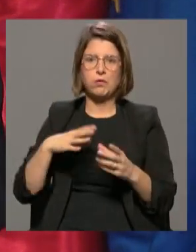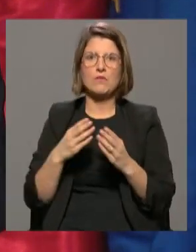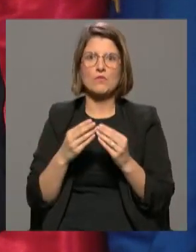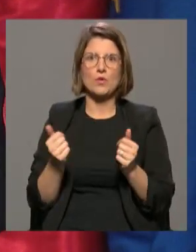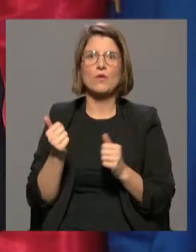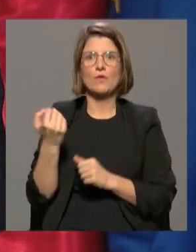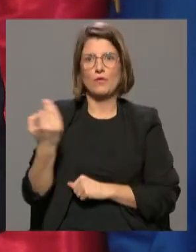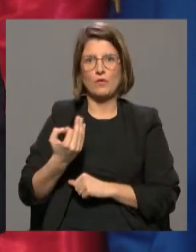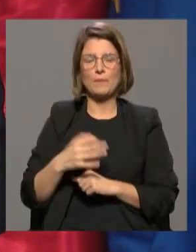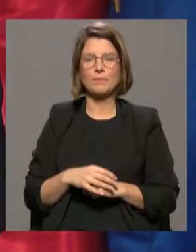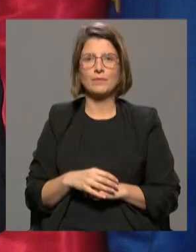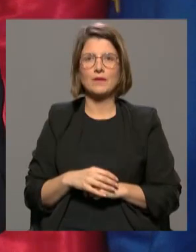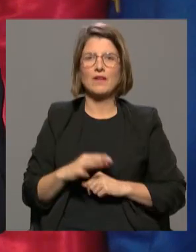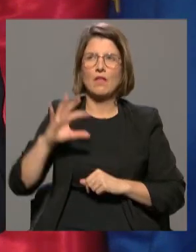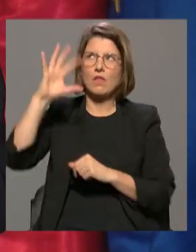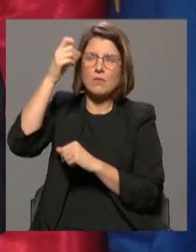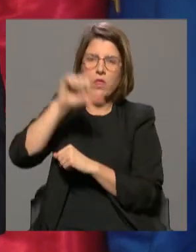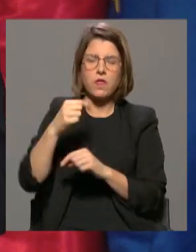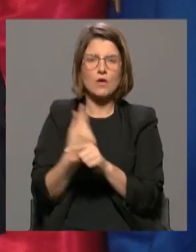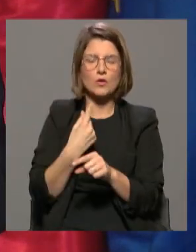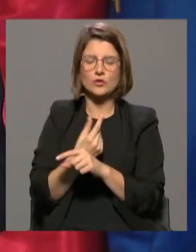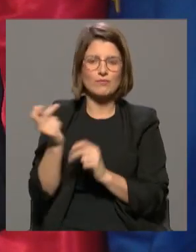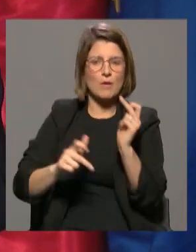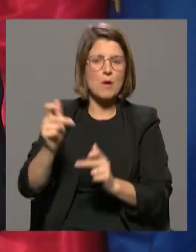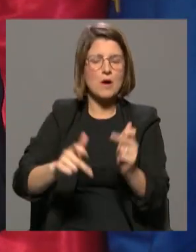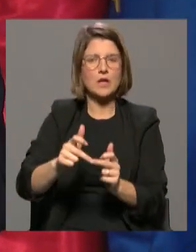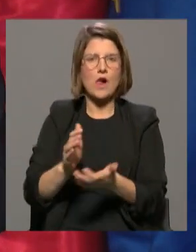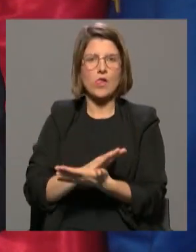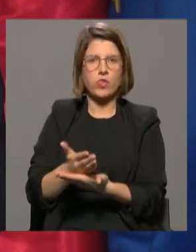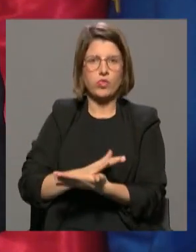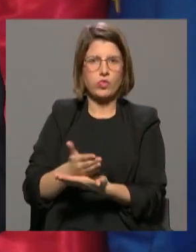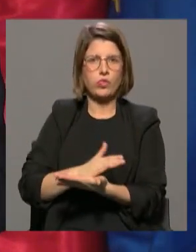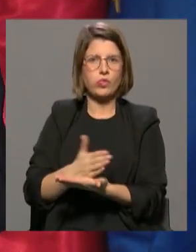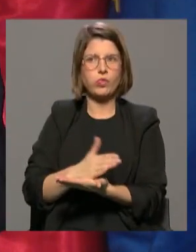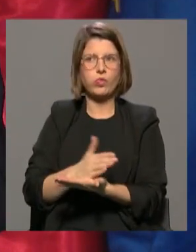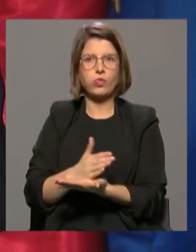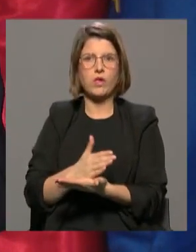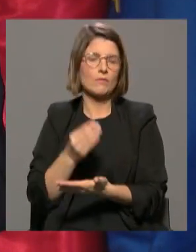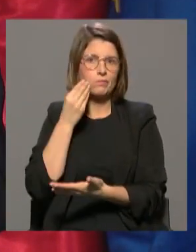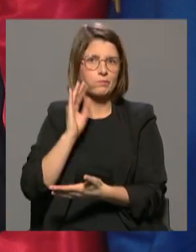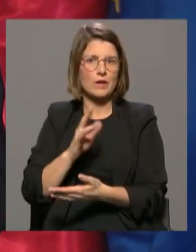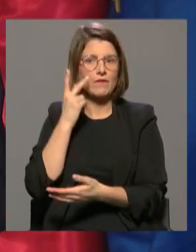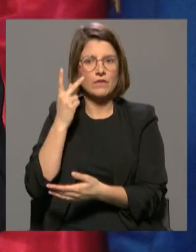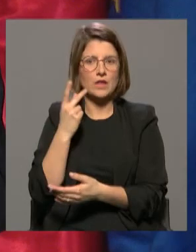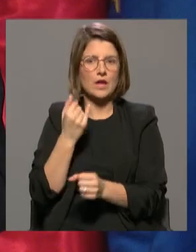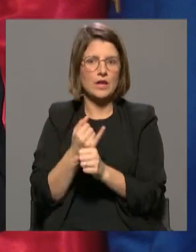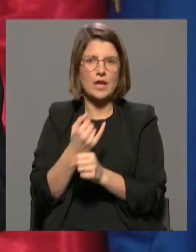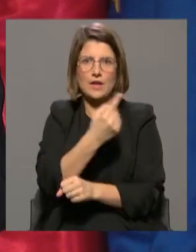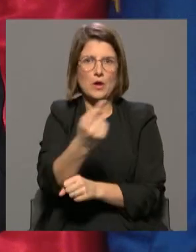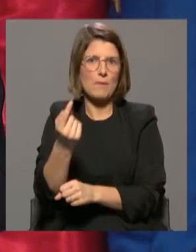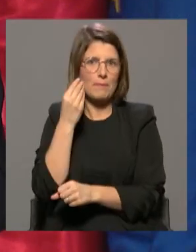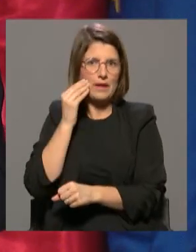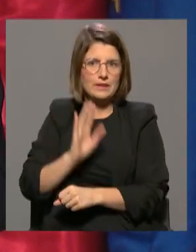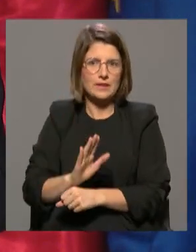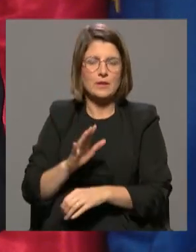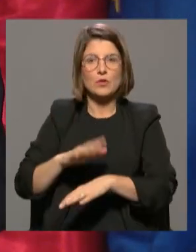as intemperes colocam sempre perante incerteza quanto ao normal da nossa vida em cada ilha com